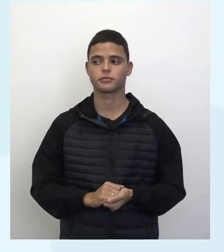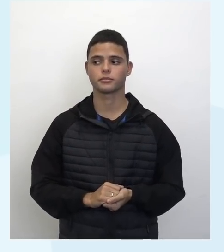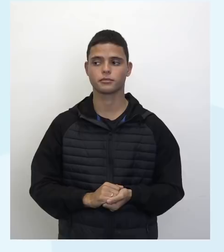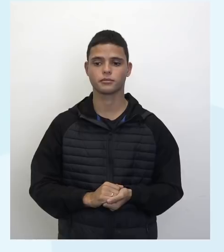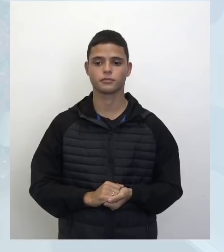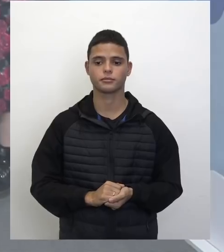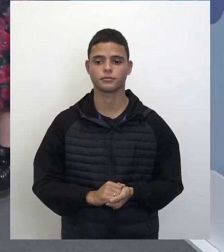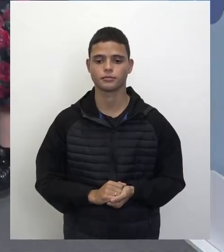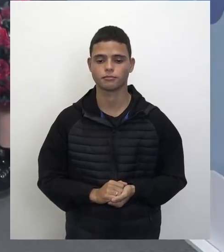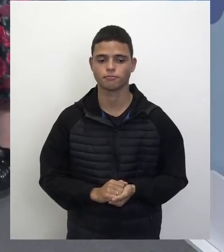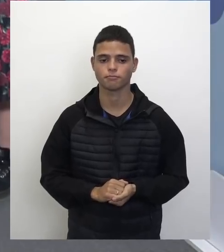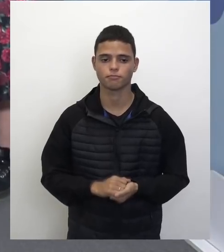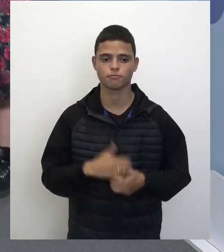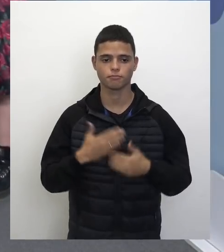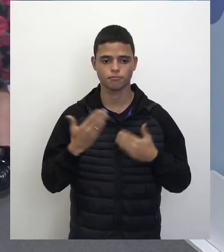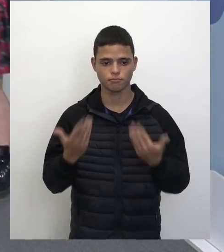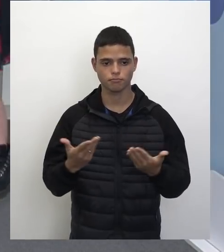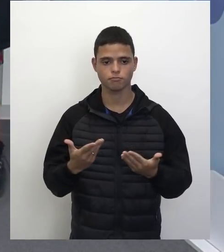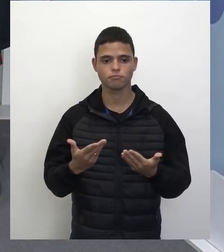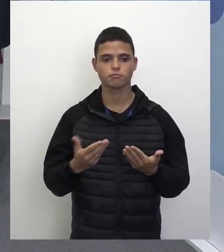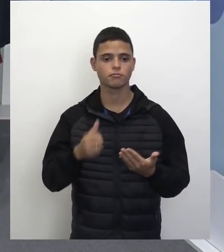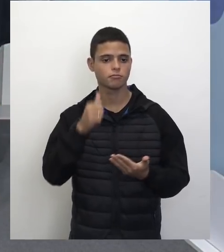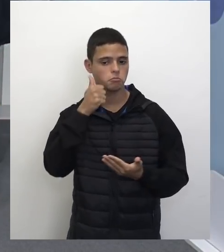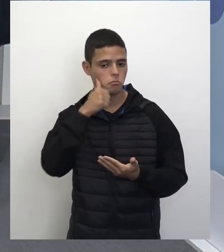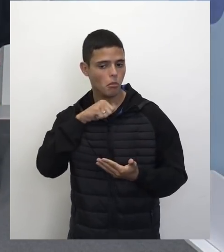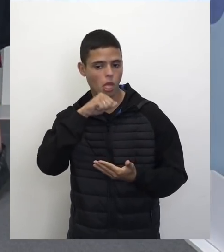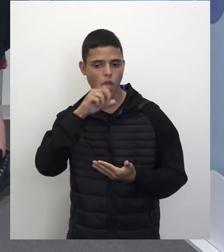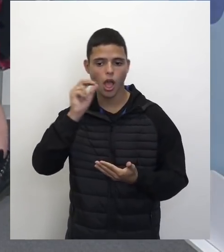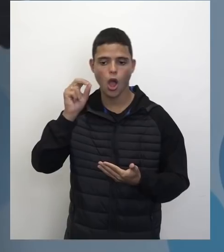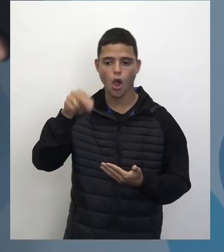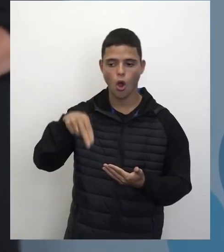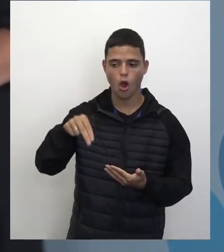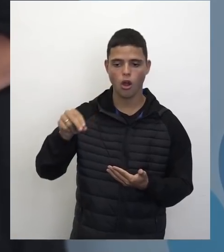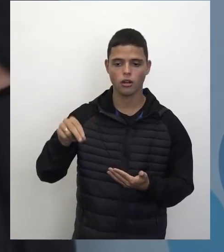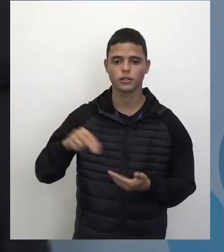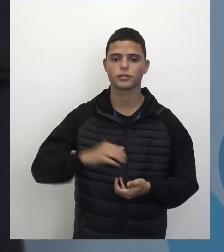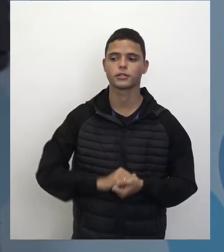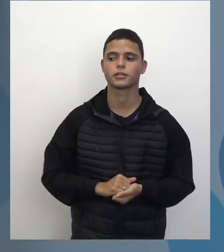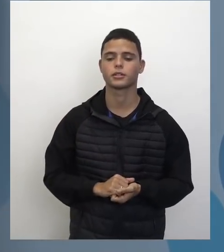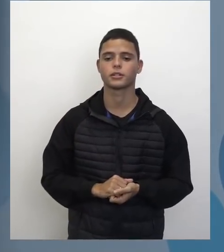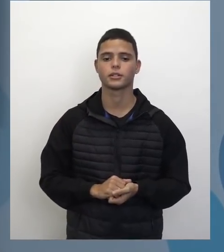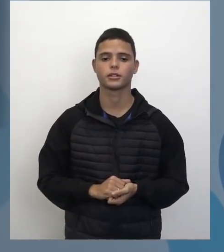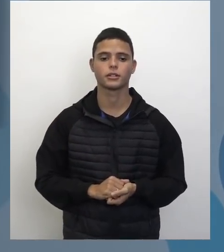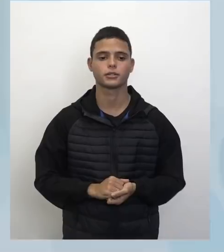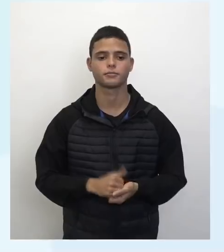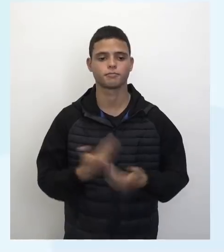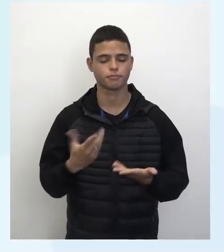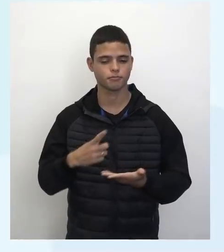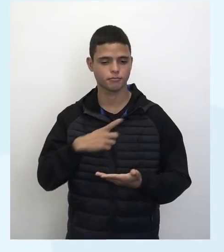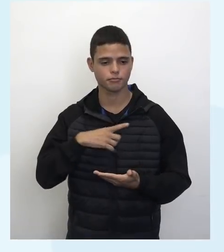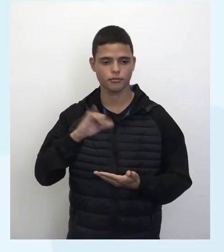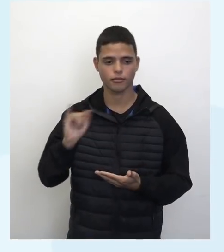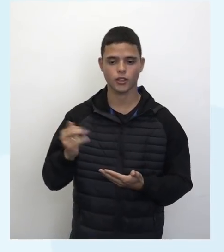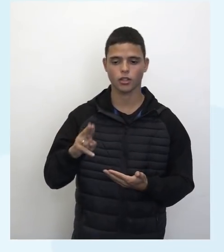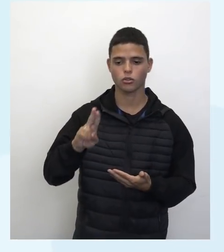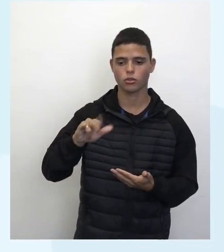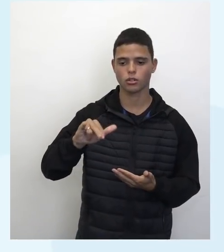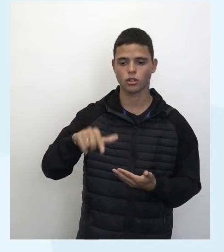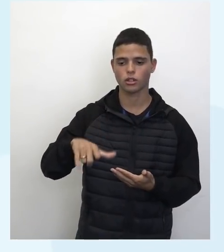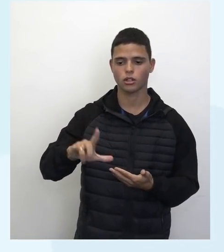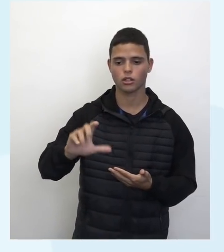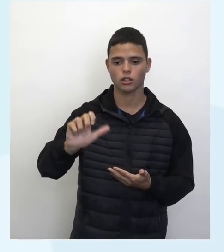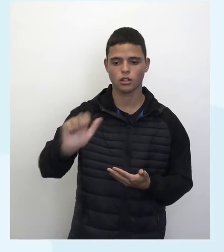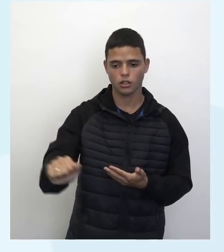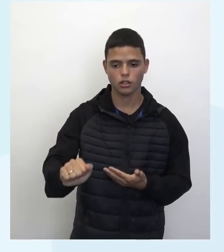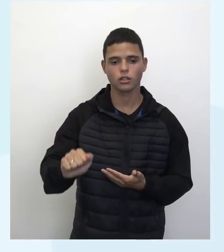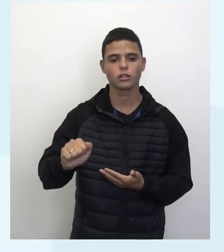Não tem o pai tá on? A mãe tá on, uai. Exatamente. Então, aqui, a gente tem a Juliana é bem-humorada. Essa é uma afirmativa. Eu